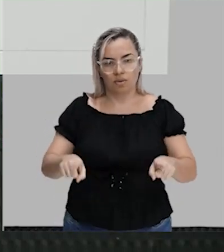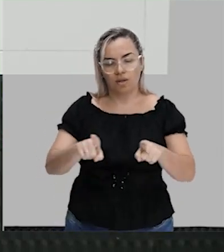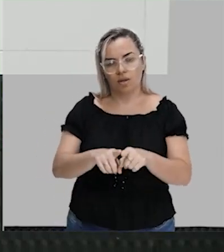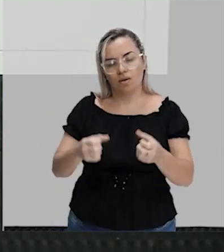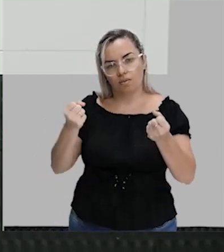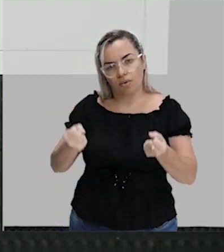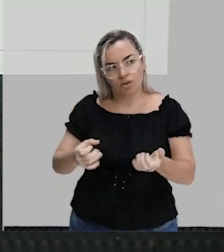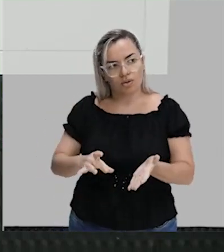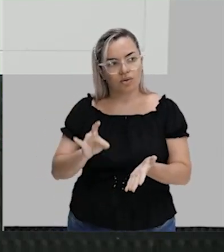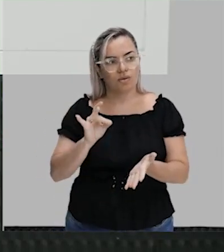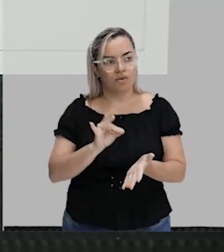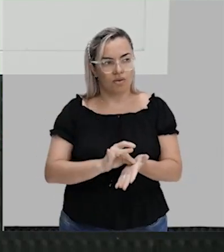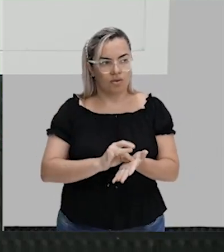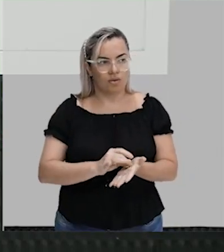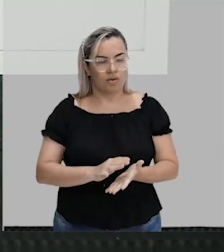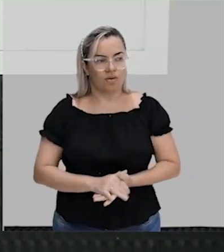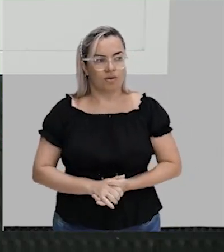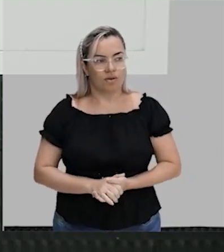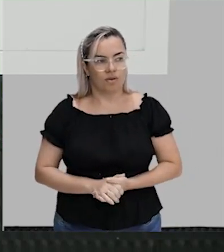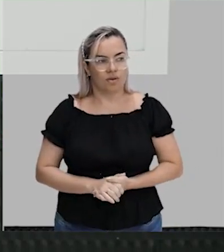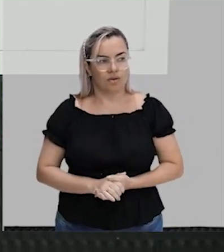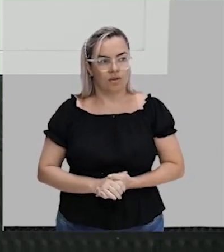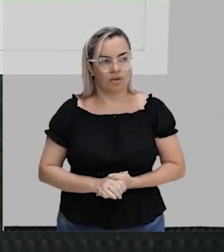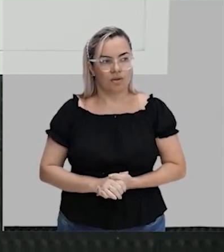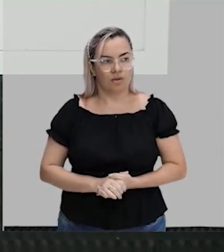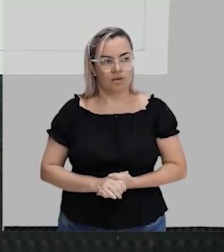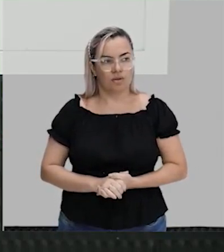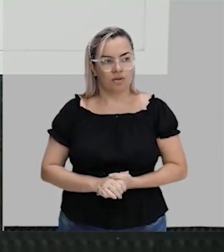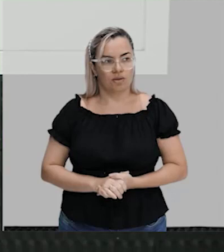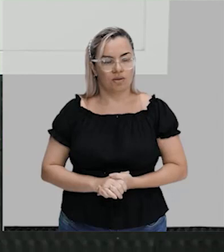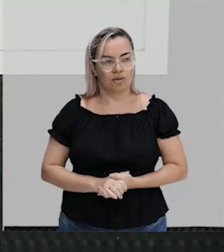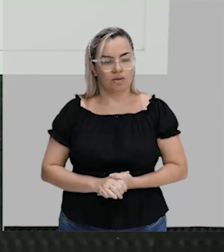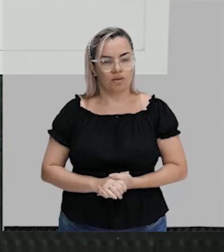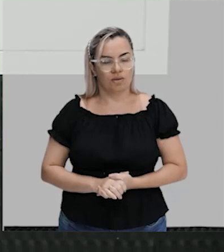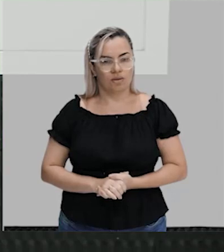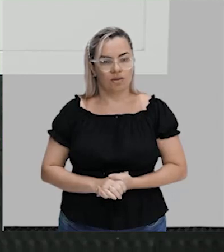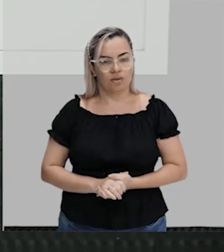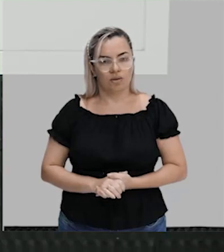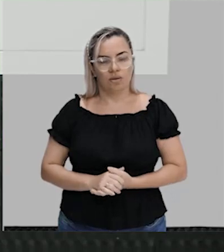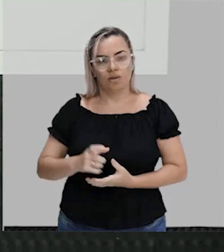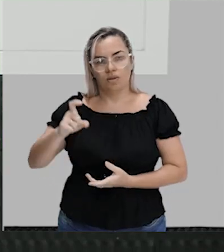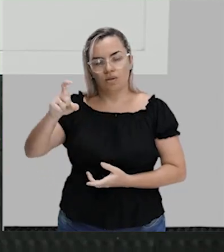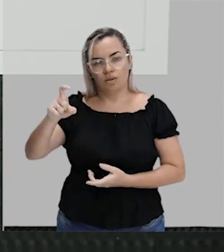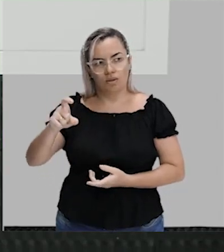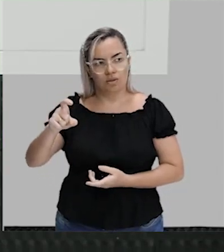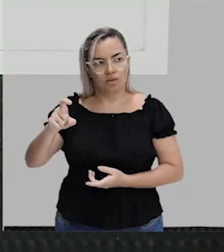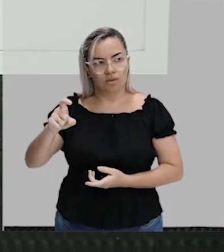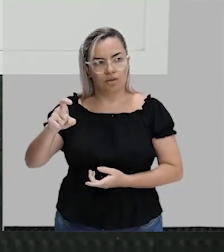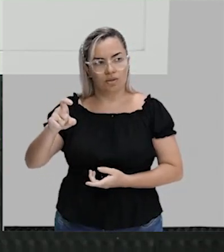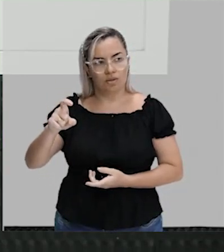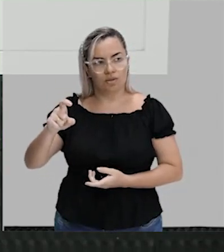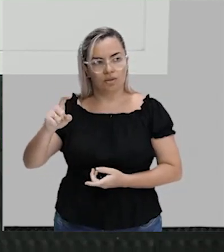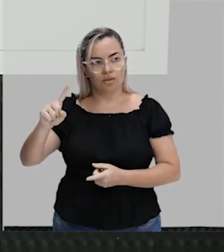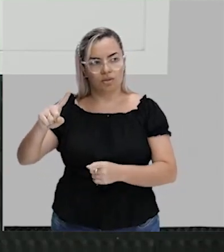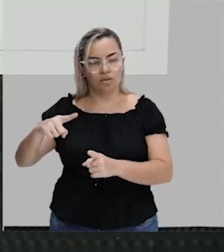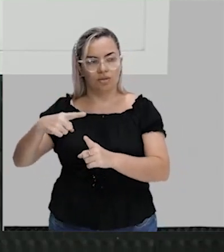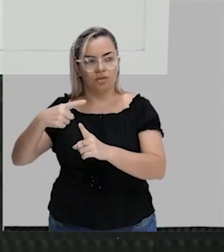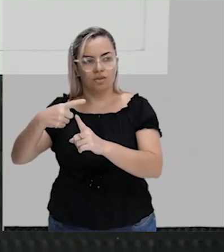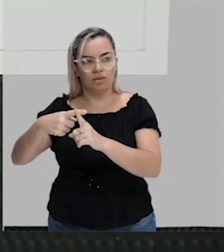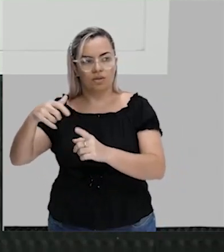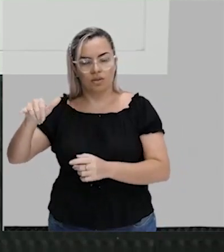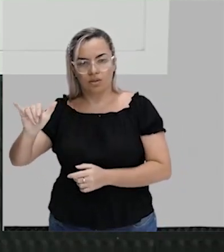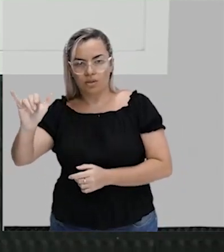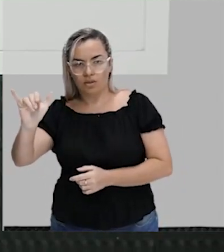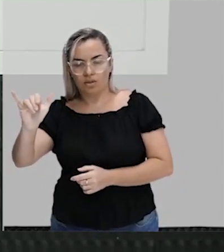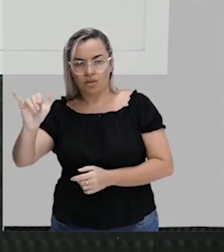5 porque esse elemento aqui ó que é o elemento a22 segunda linha e segunda